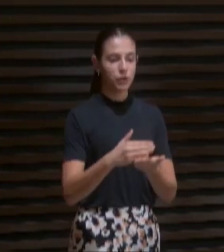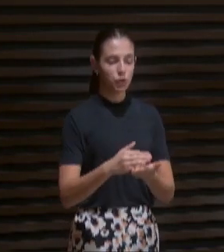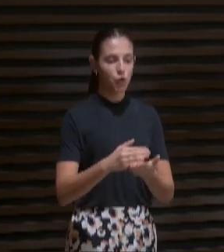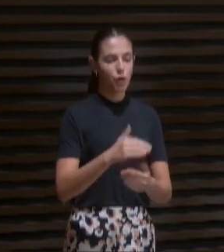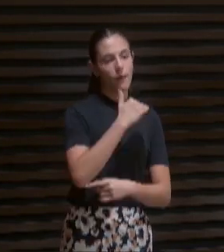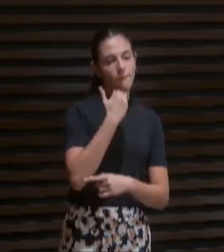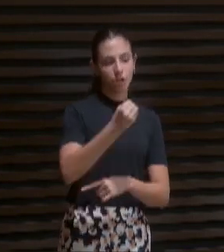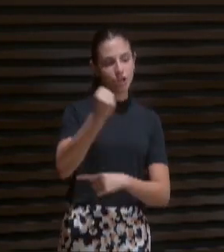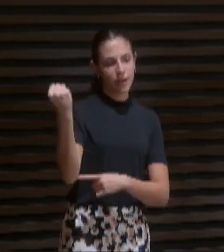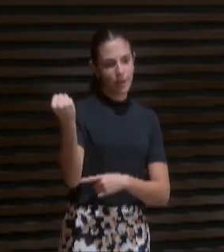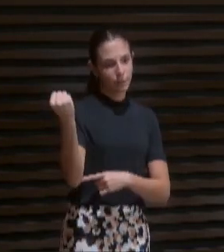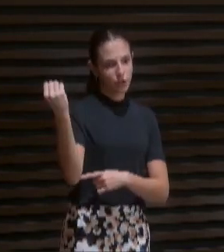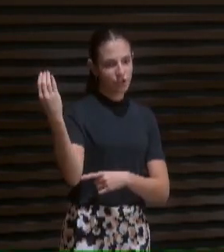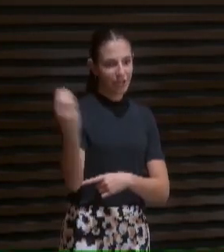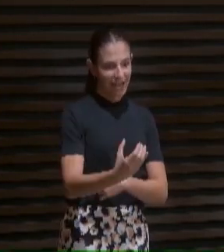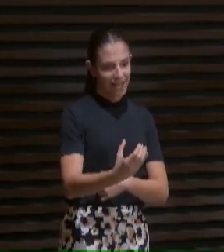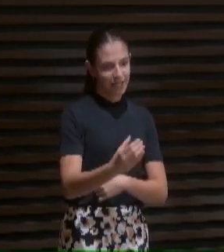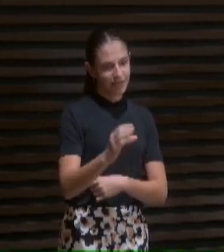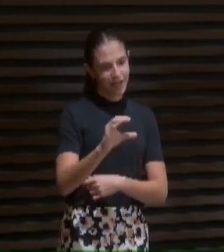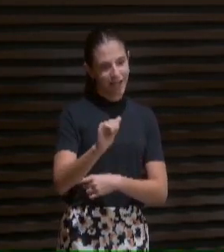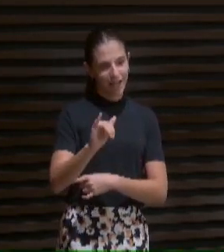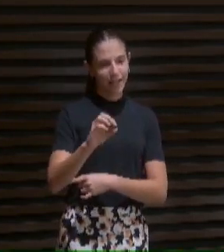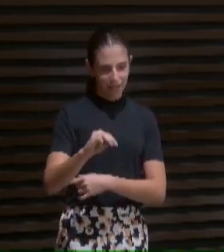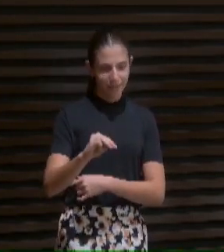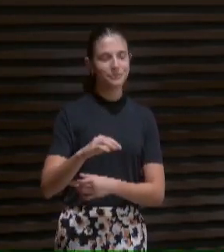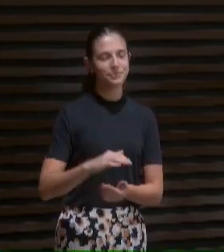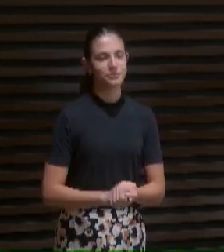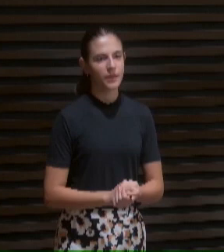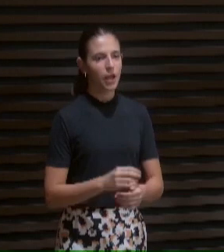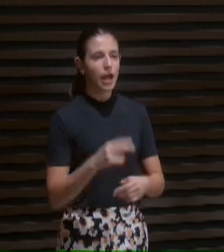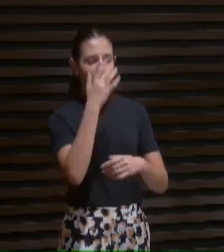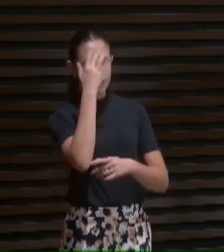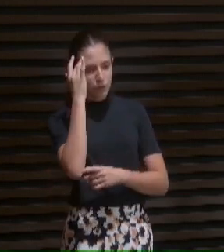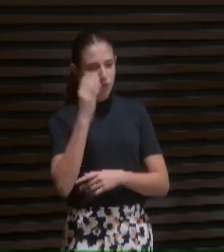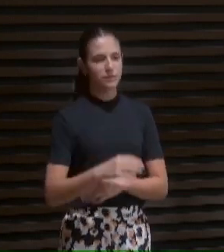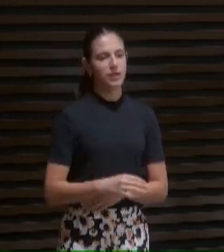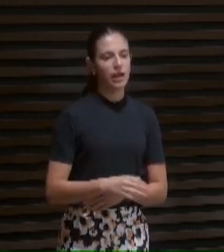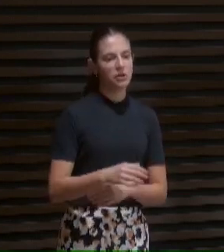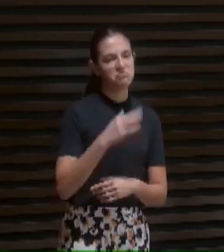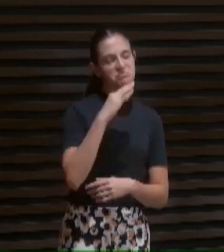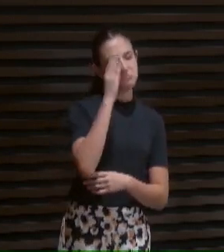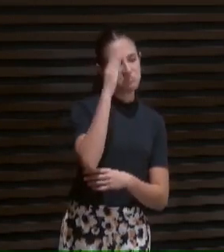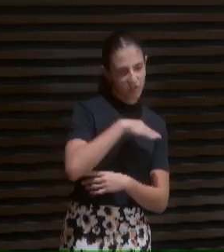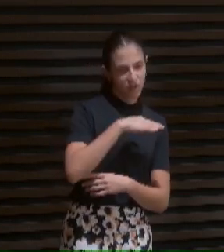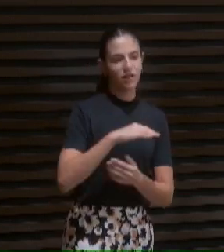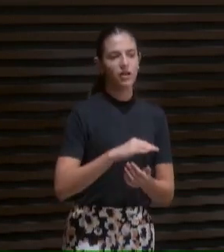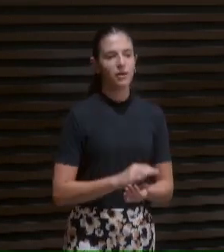ali, depois eles foram ficando mais violentos, chegou um ponto que Deus diz, basta.